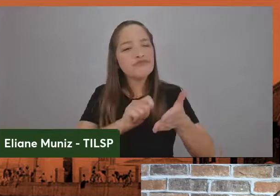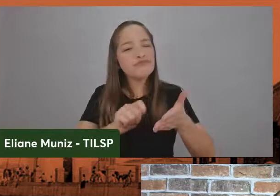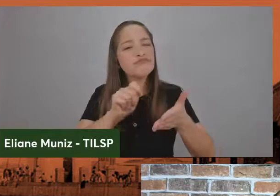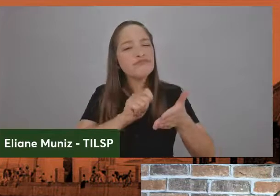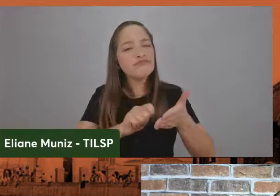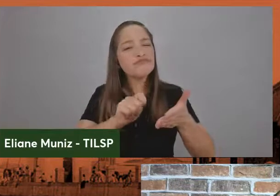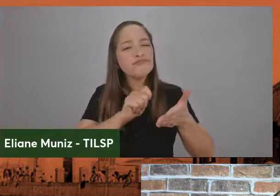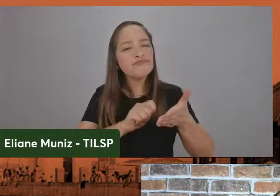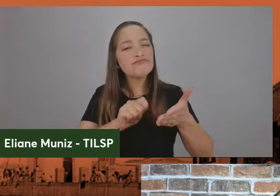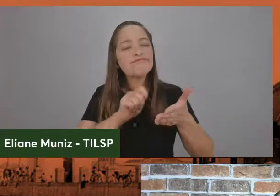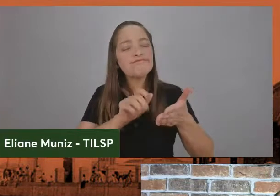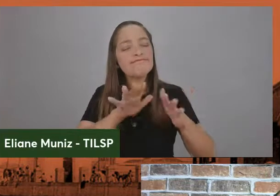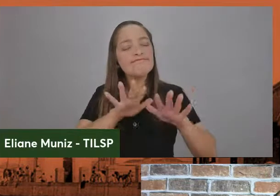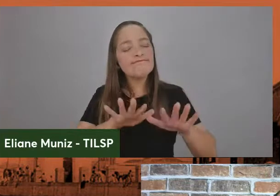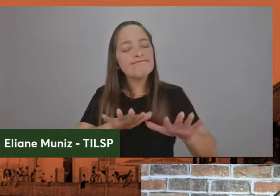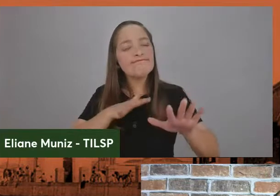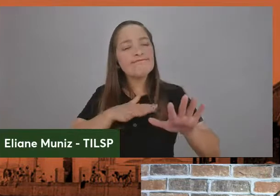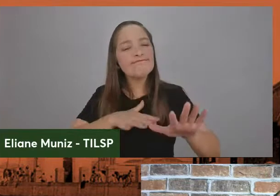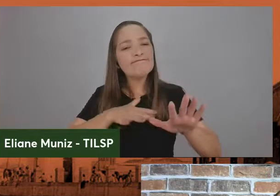Quer dizer,